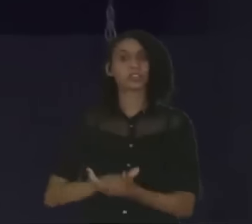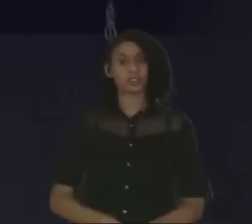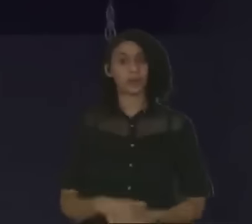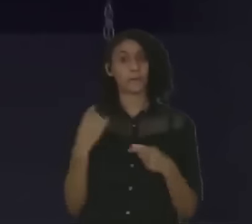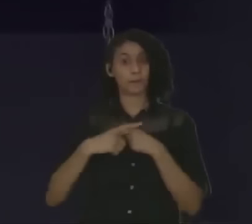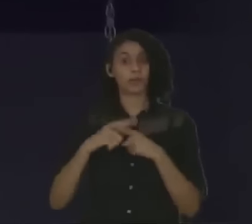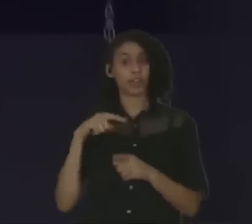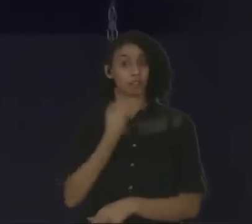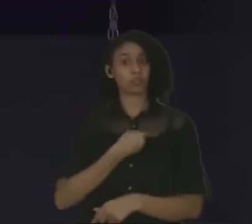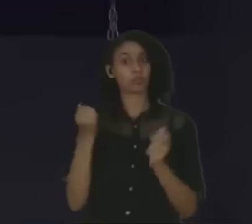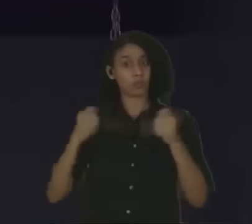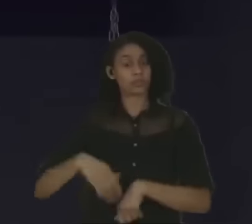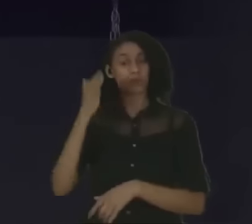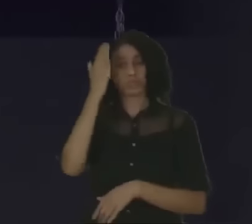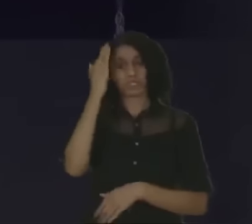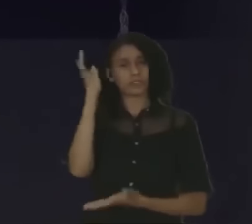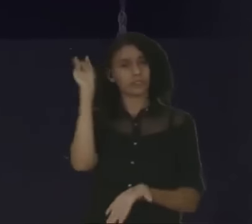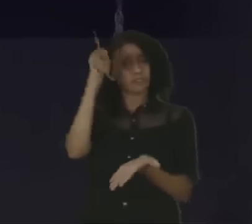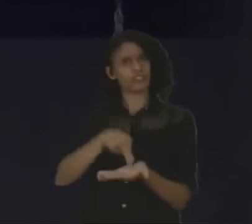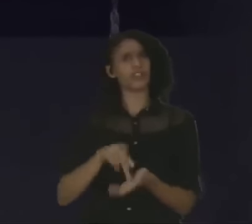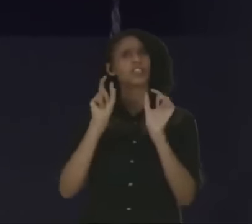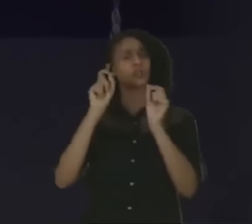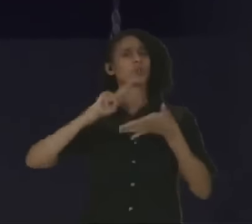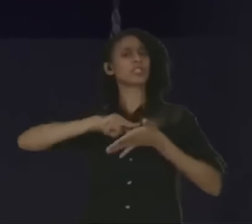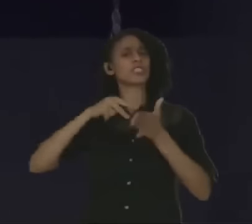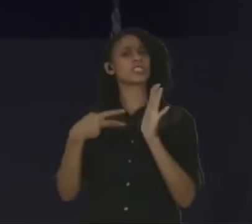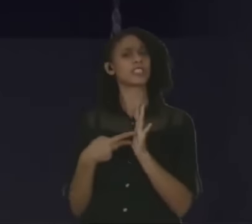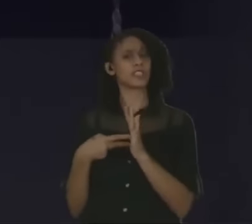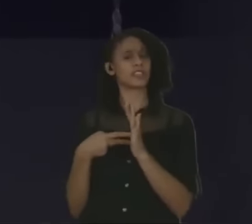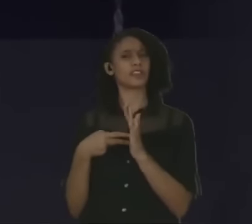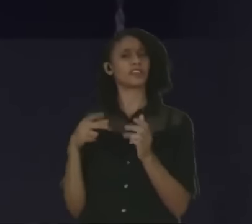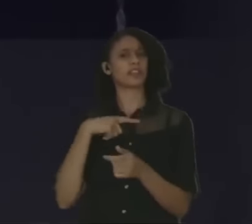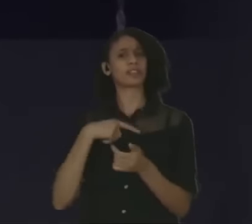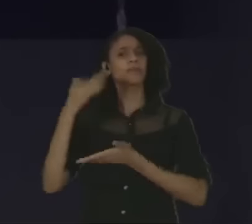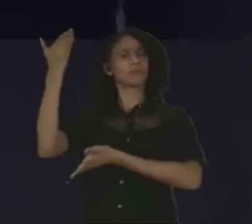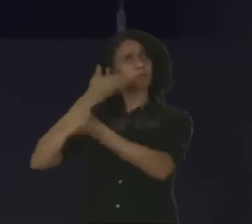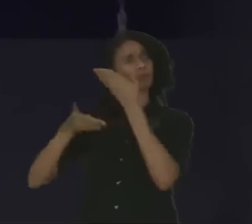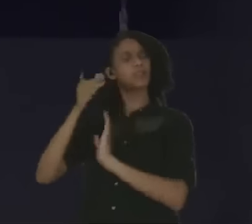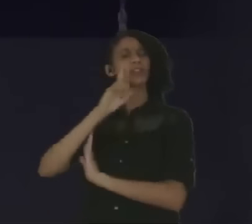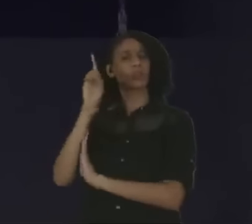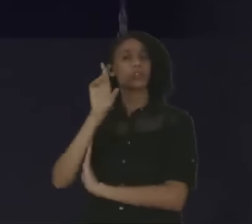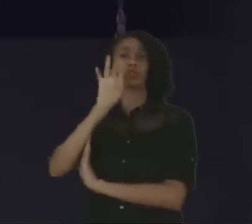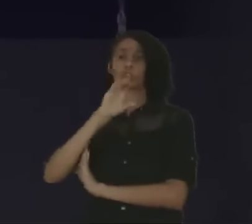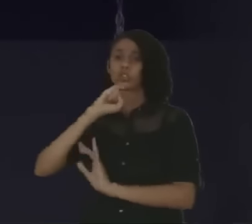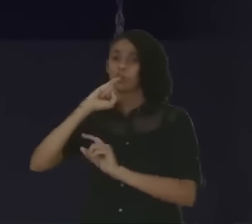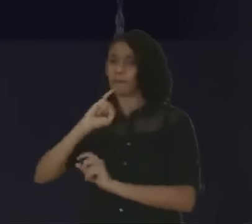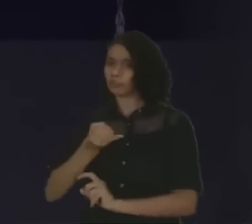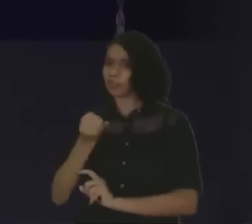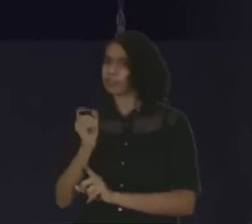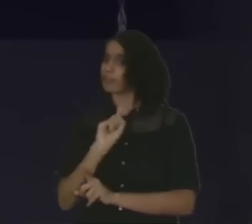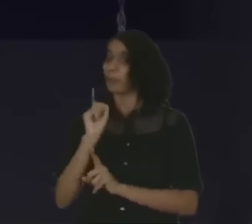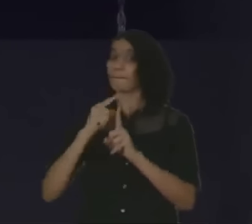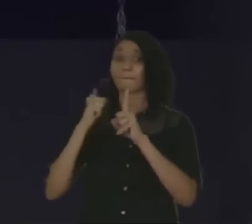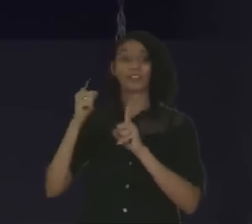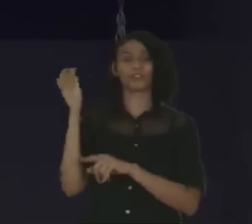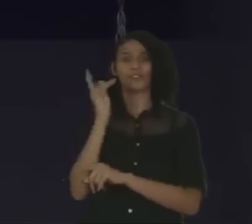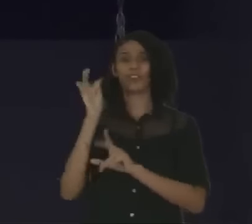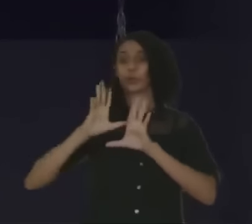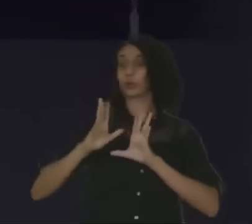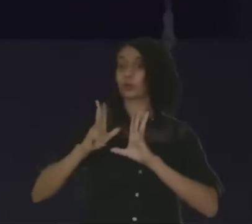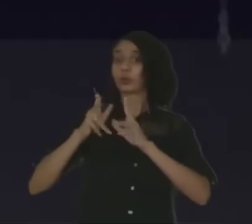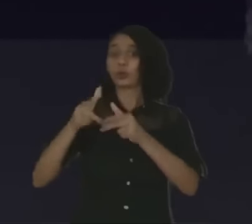que entendendo de verdade o que é você consiga ter esse relacionamento não somente em janeiro mas janeiro fevereiro março